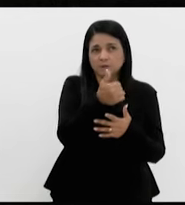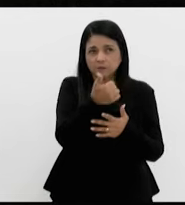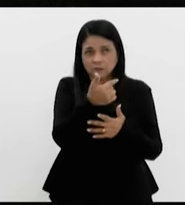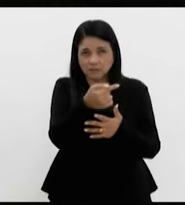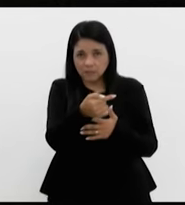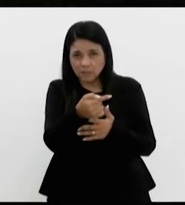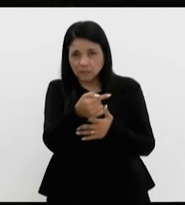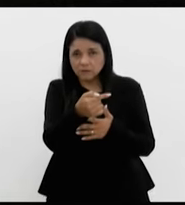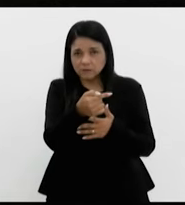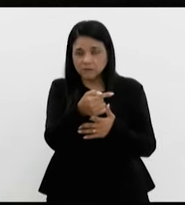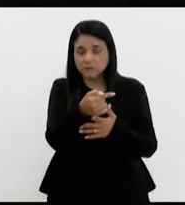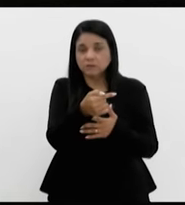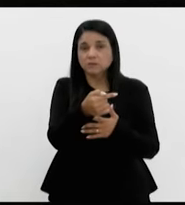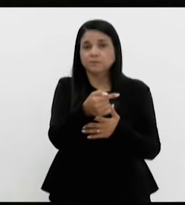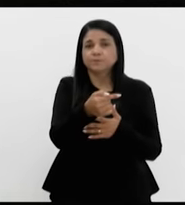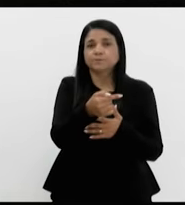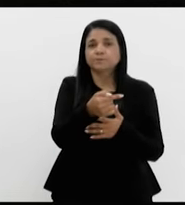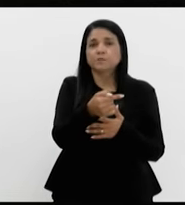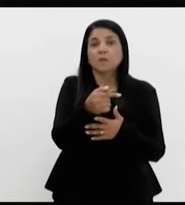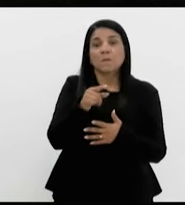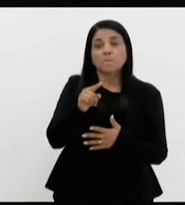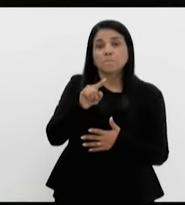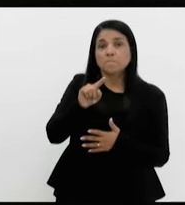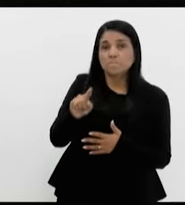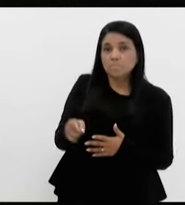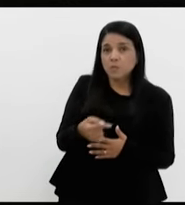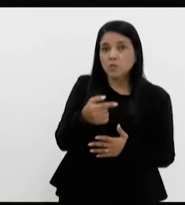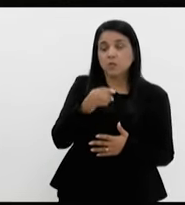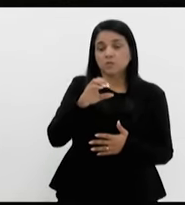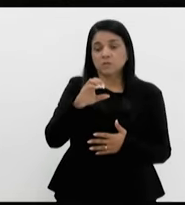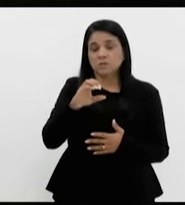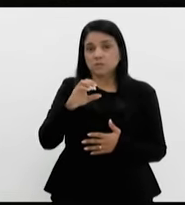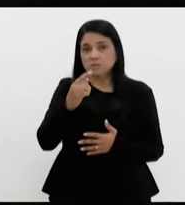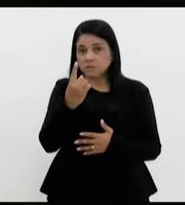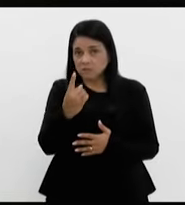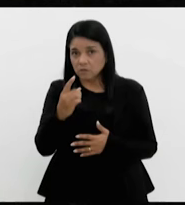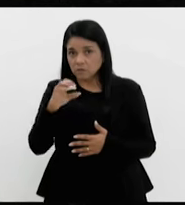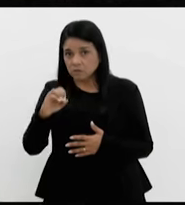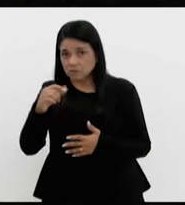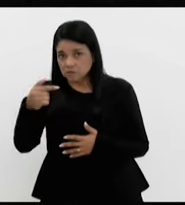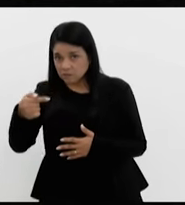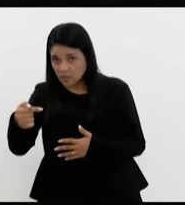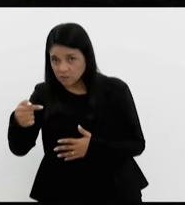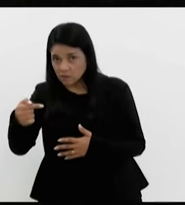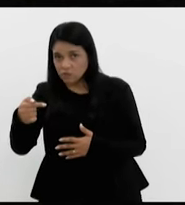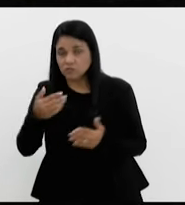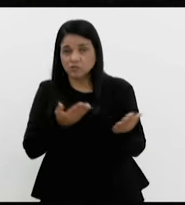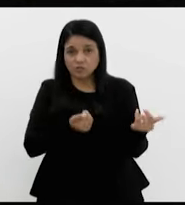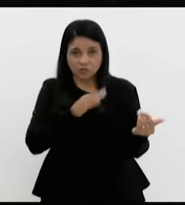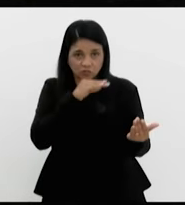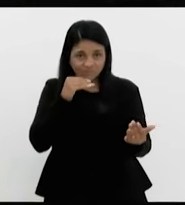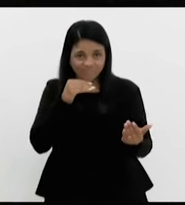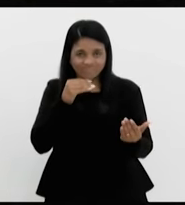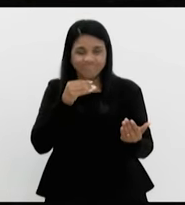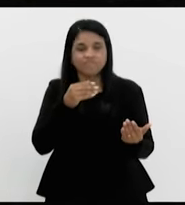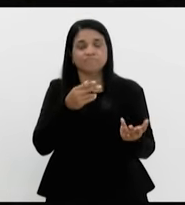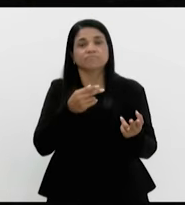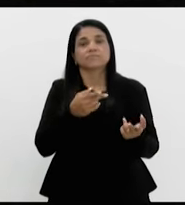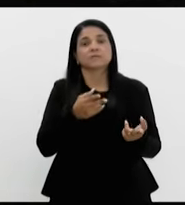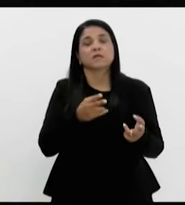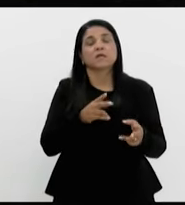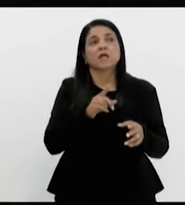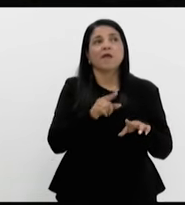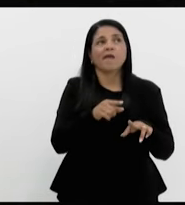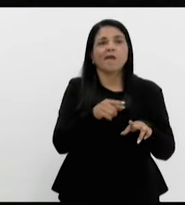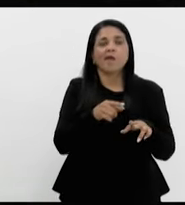2017, só em 2017, 1.107 adolescentes cumprindo medidas em liberdade